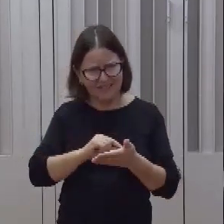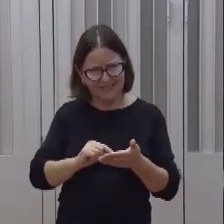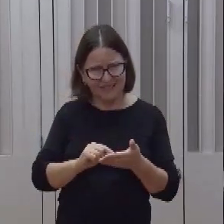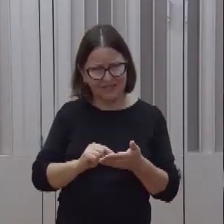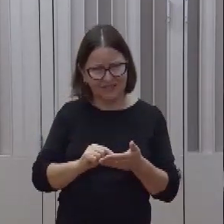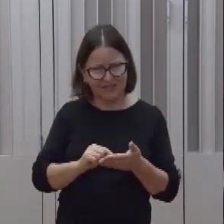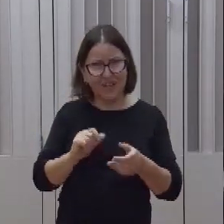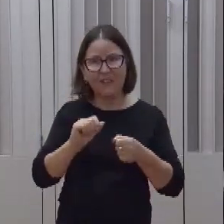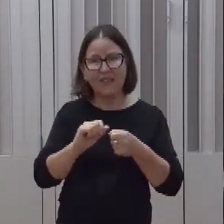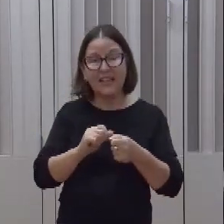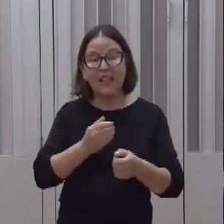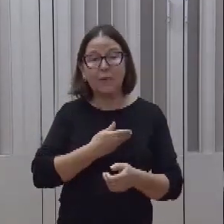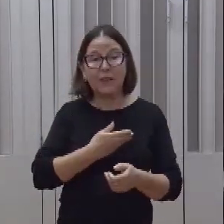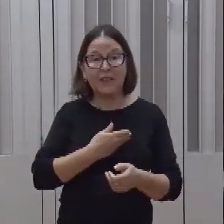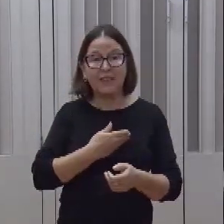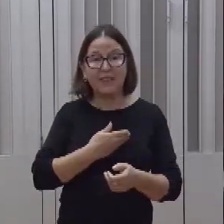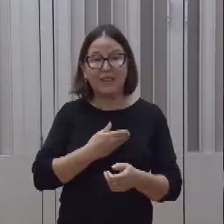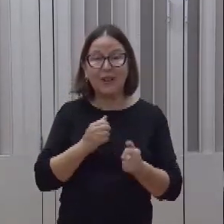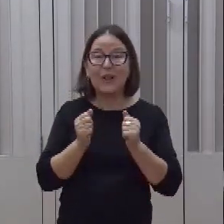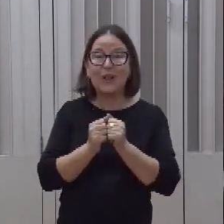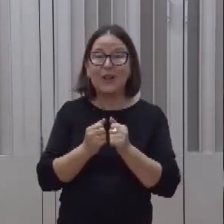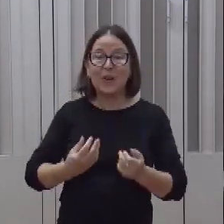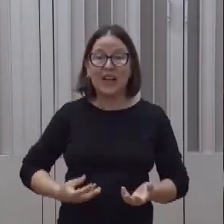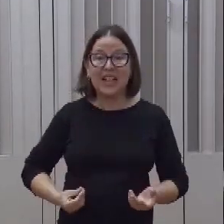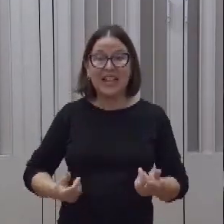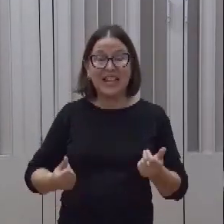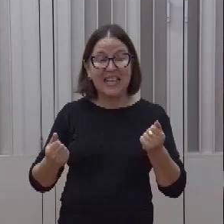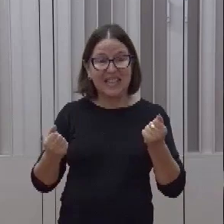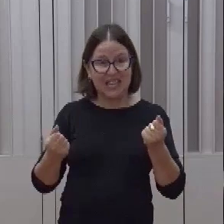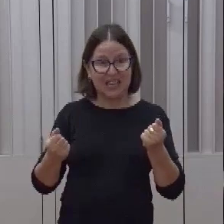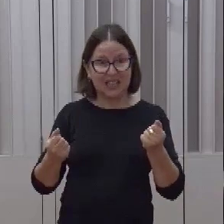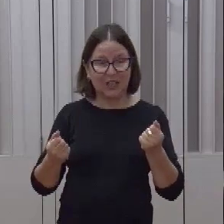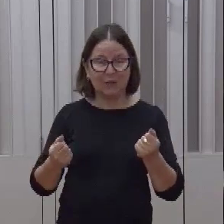Fazei amigos com as riquezas de origem iníqua.